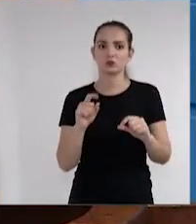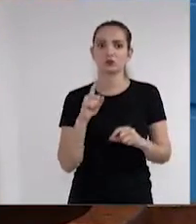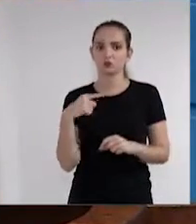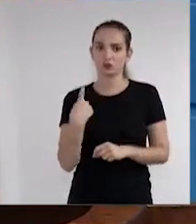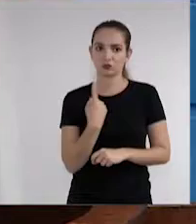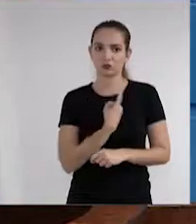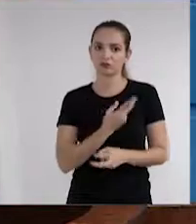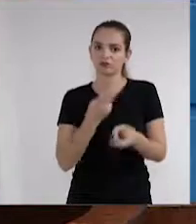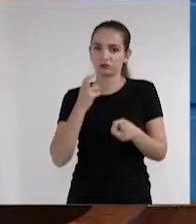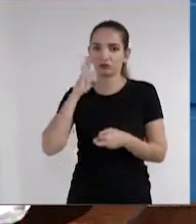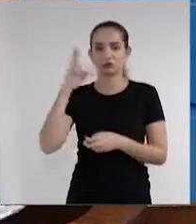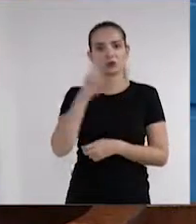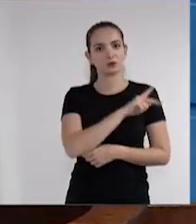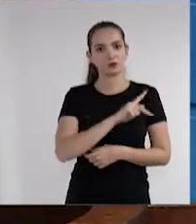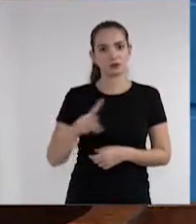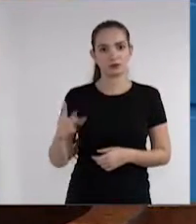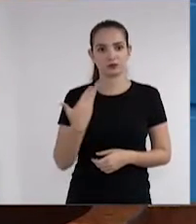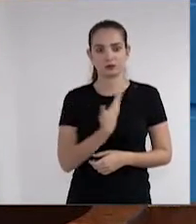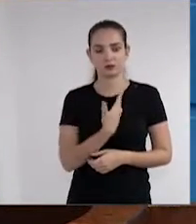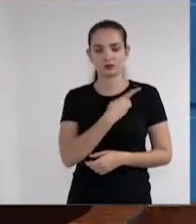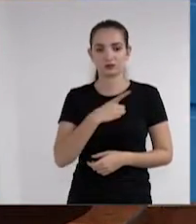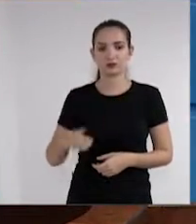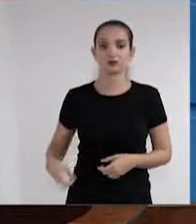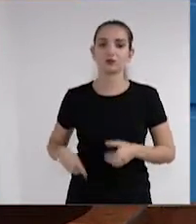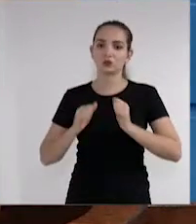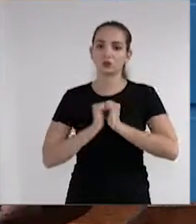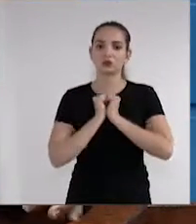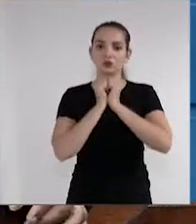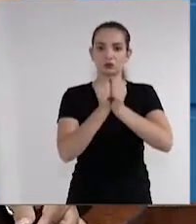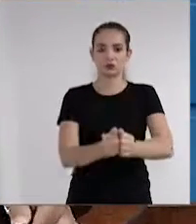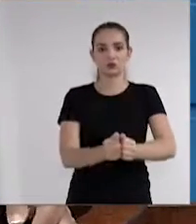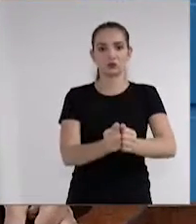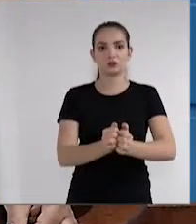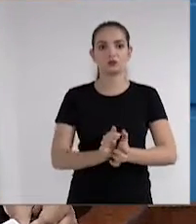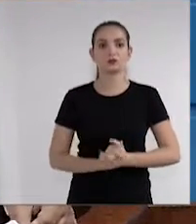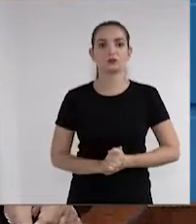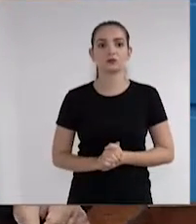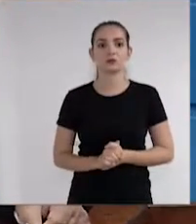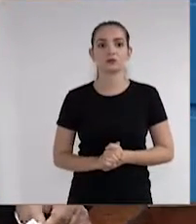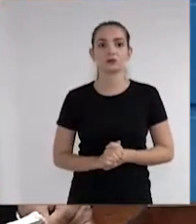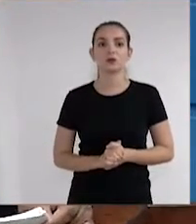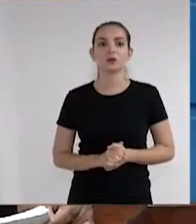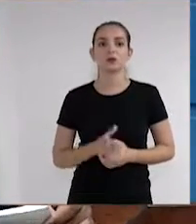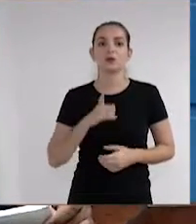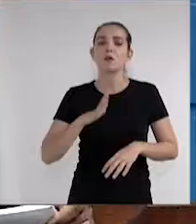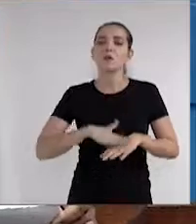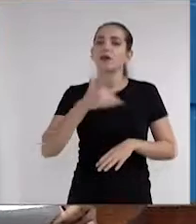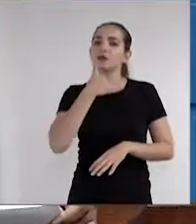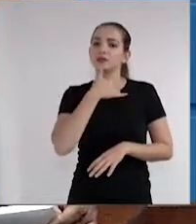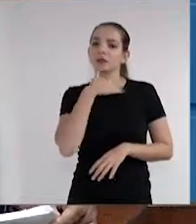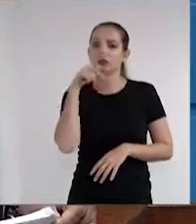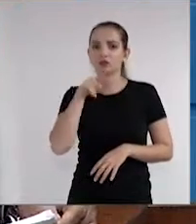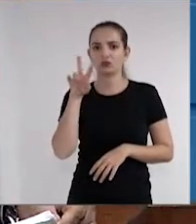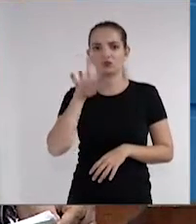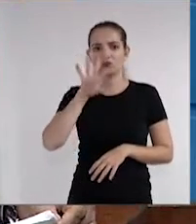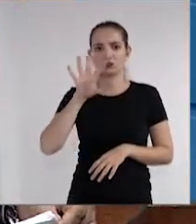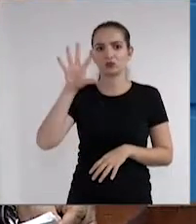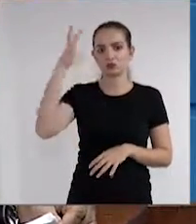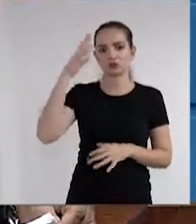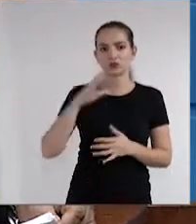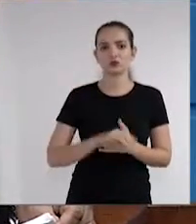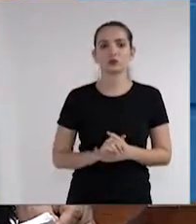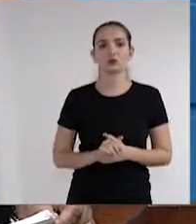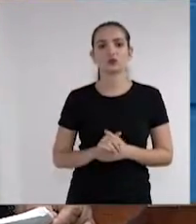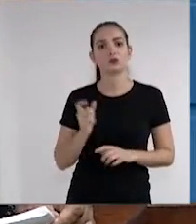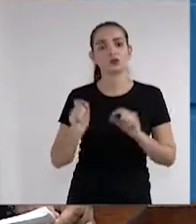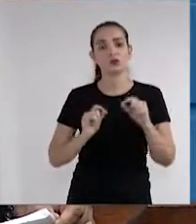deixa, senhor presidente, nobres deputados, e vocês estão acompanhando, ainda mais triste em relação a esse episódio,